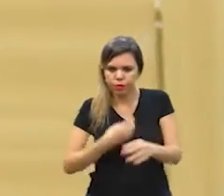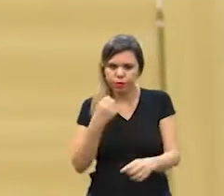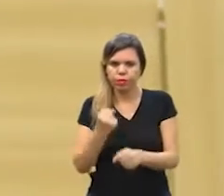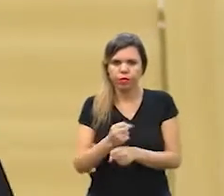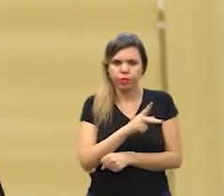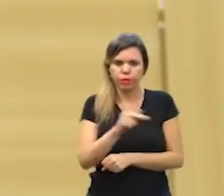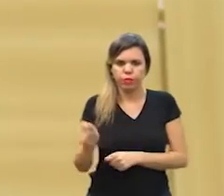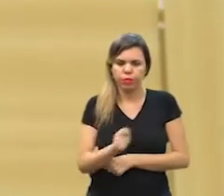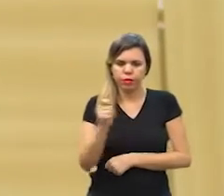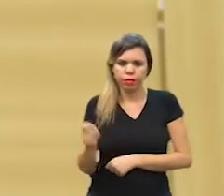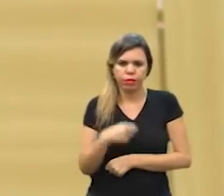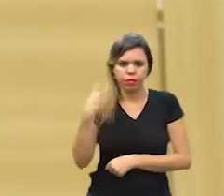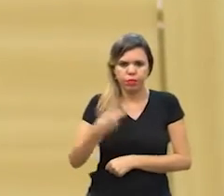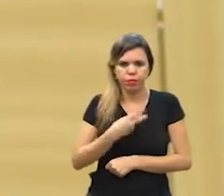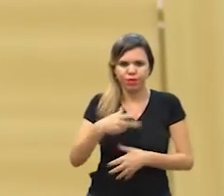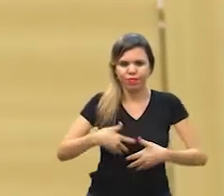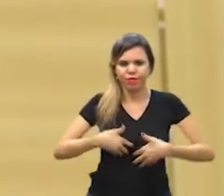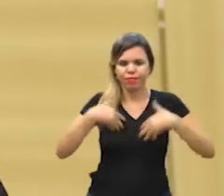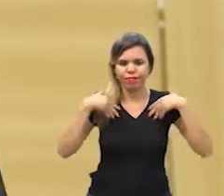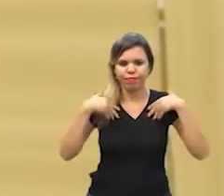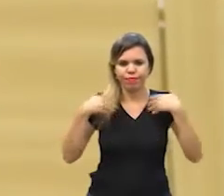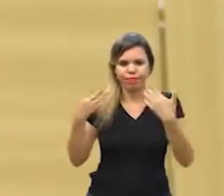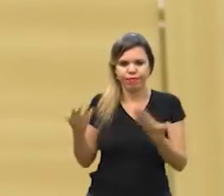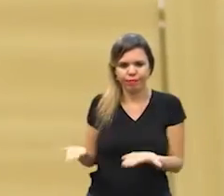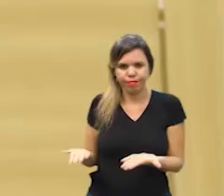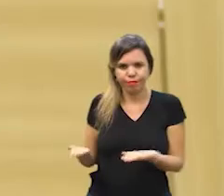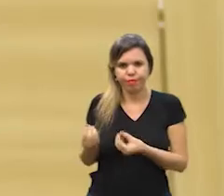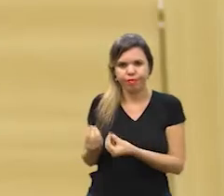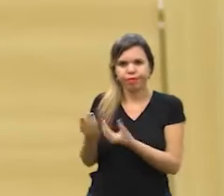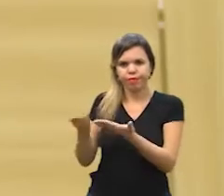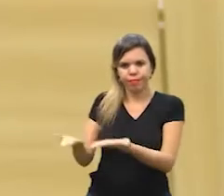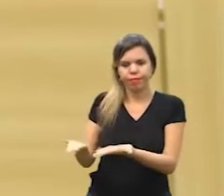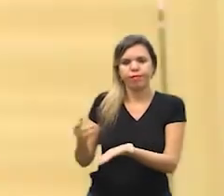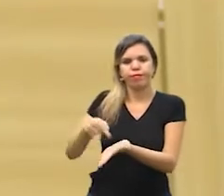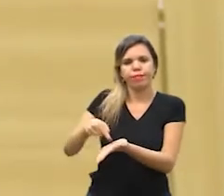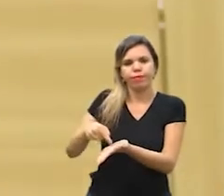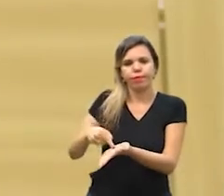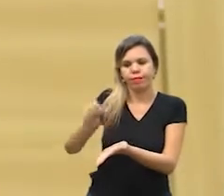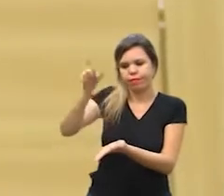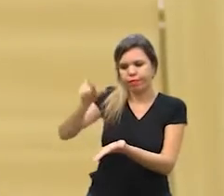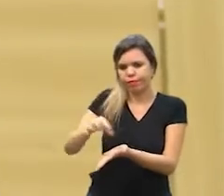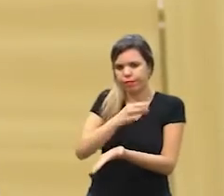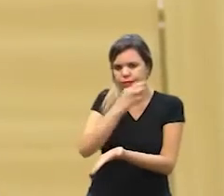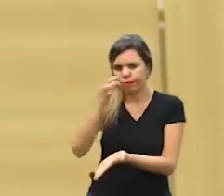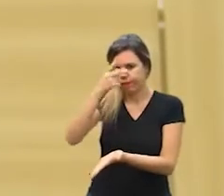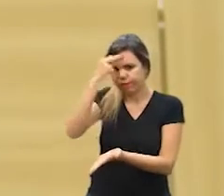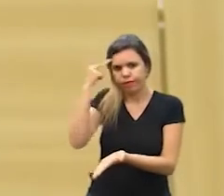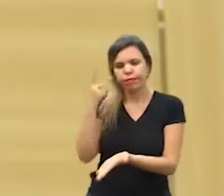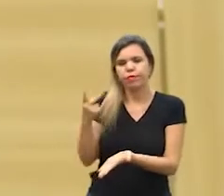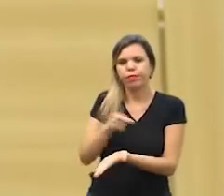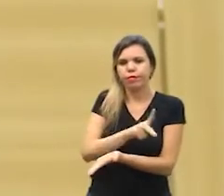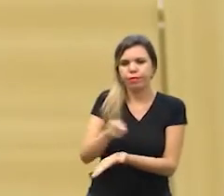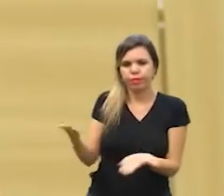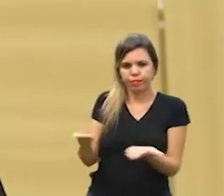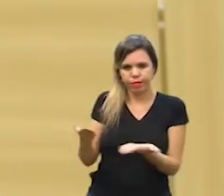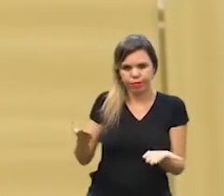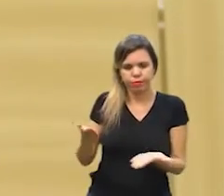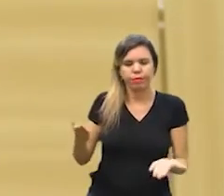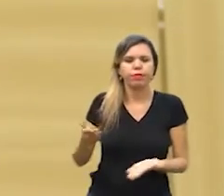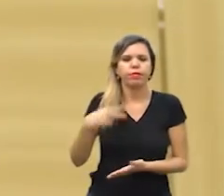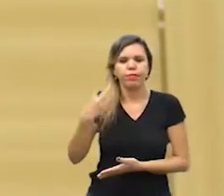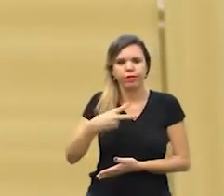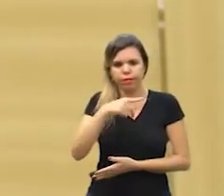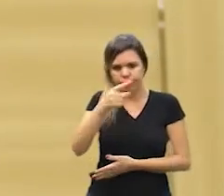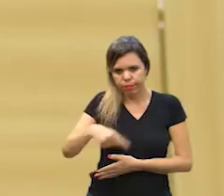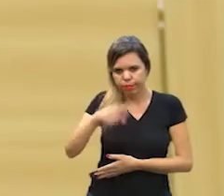desses 4 anos como presidente da associação, mas um orgulho maior ainda por ter entregado a associação em boas mãos. Hoje, o presidente eleito é